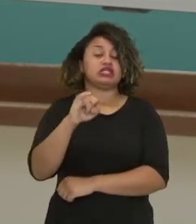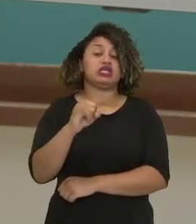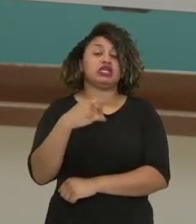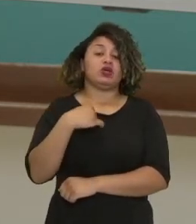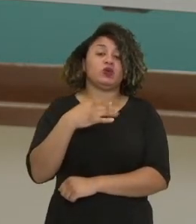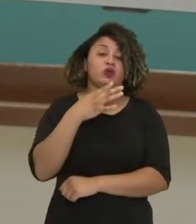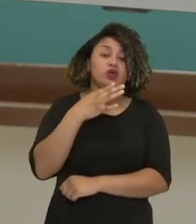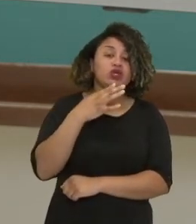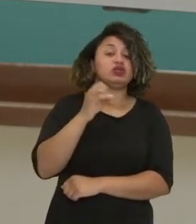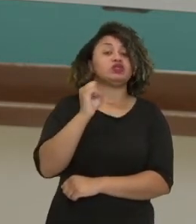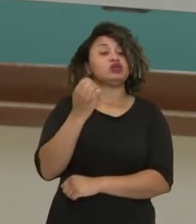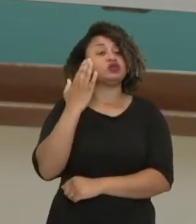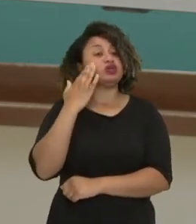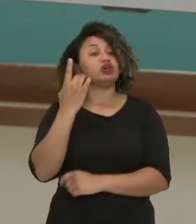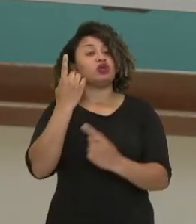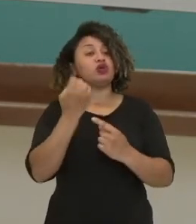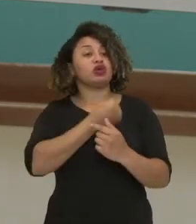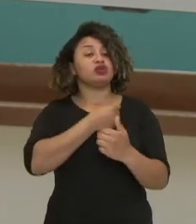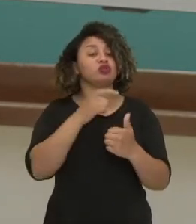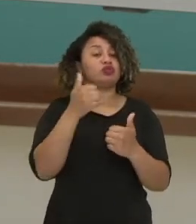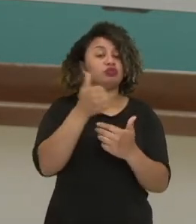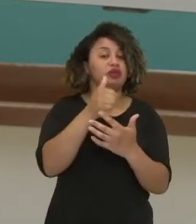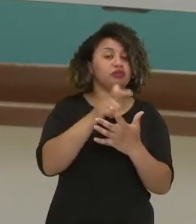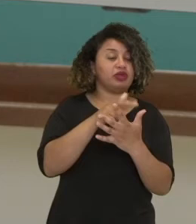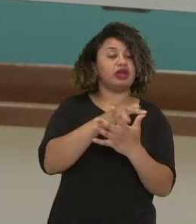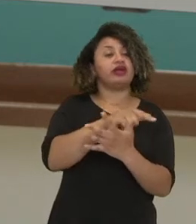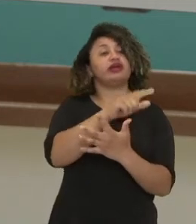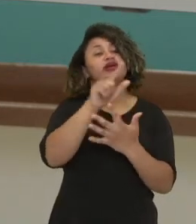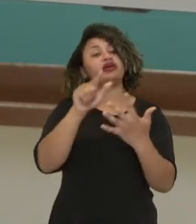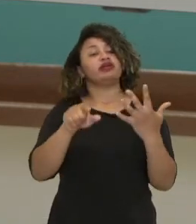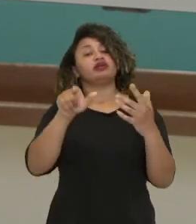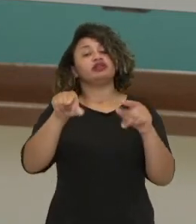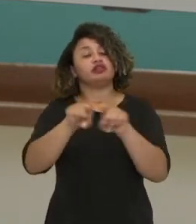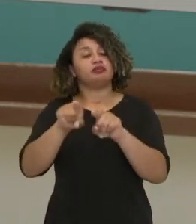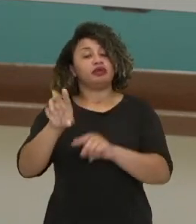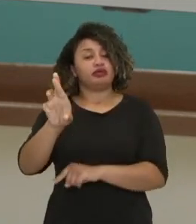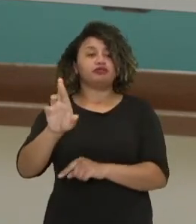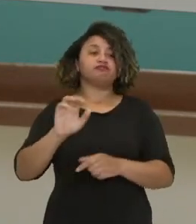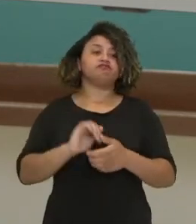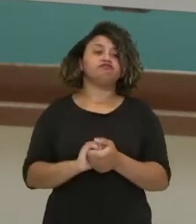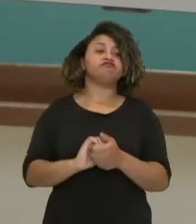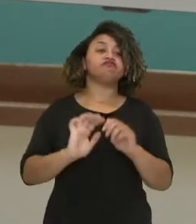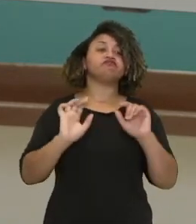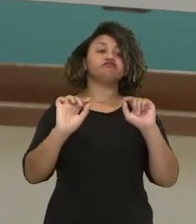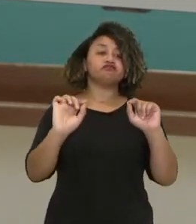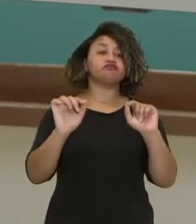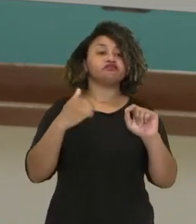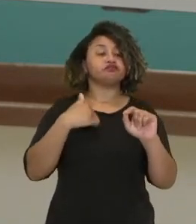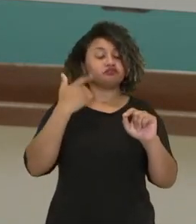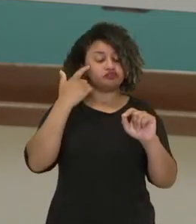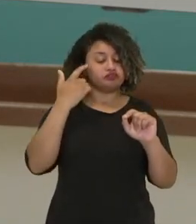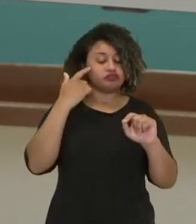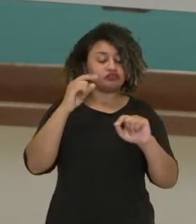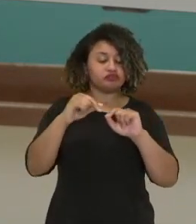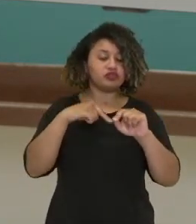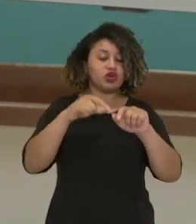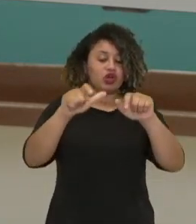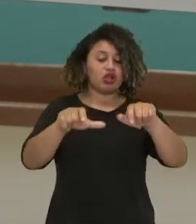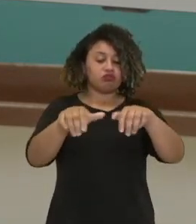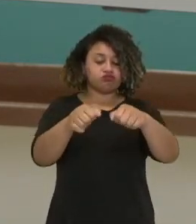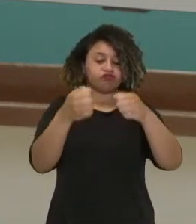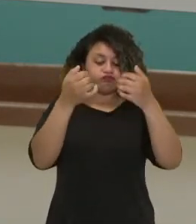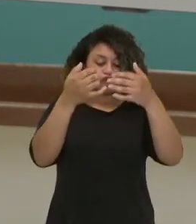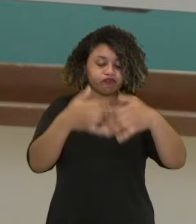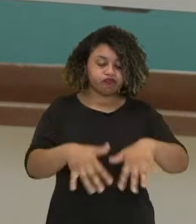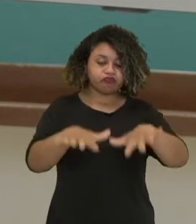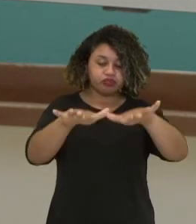razão. Vamos voltar para o exemplo lá, pessoal. Então, nós estamos pensando na situação onde a gente tem um auditório, a